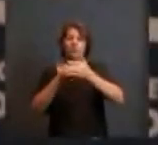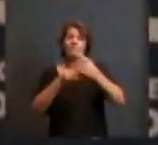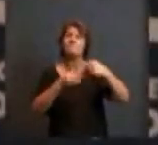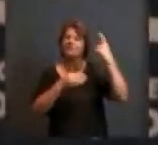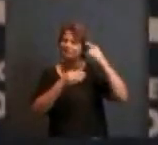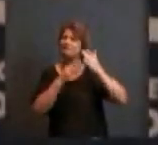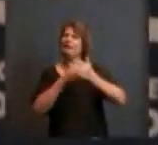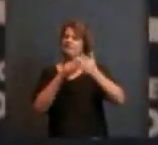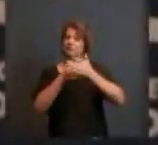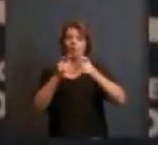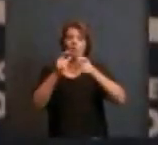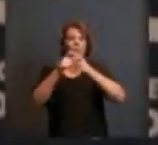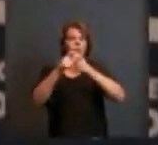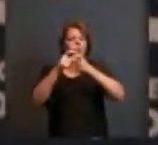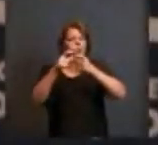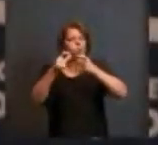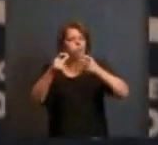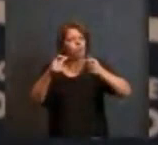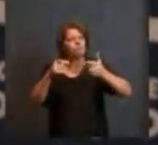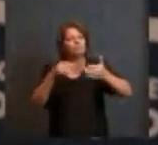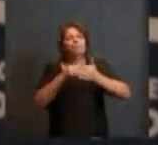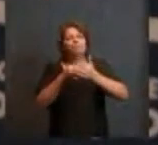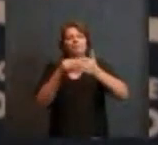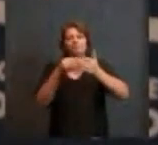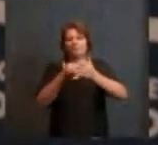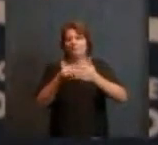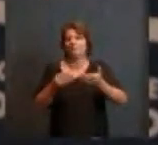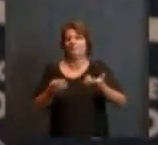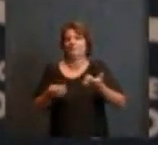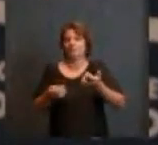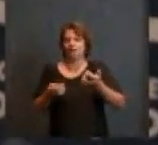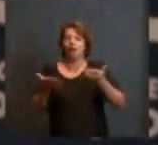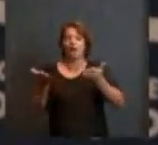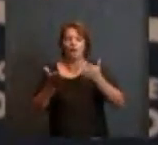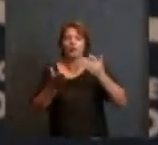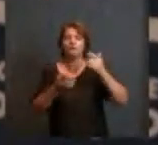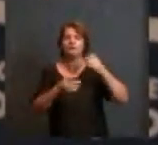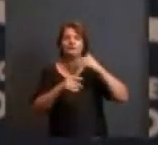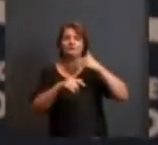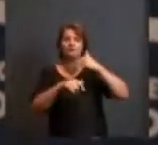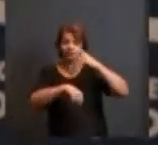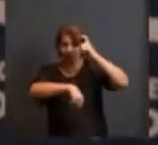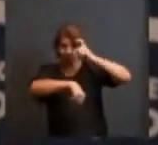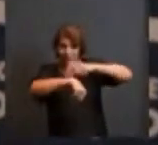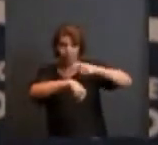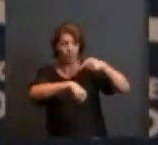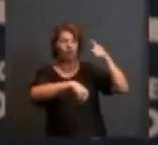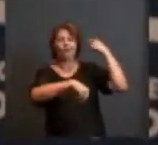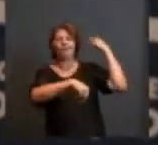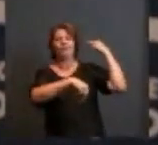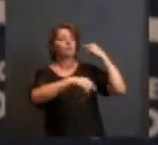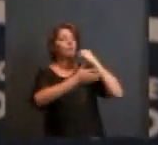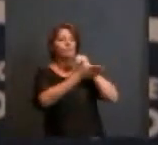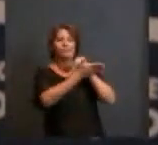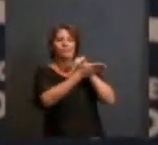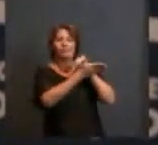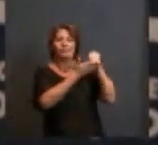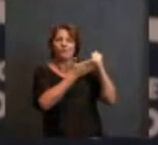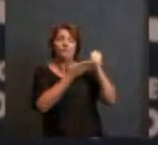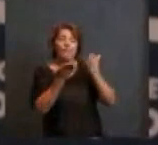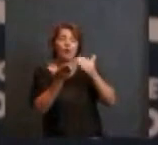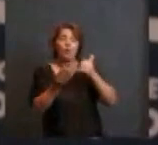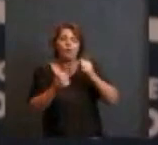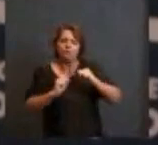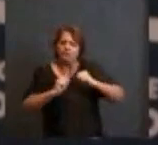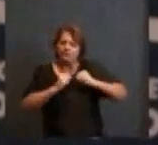temos agora que vermos como recuperar esse tempo que nós não pudemos, de forma outra,